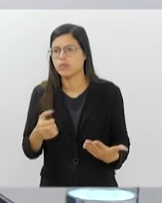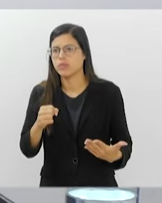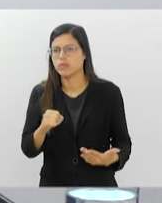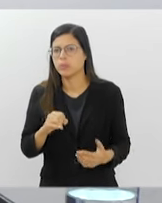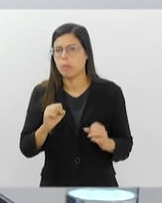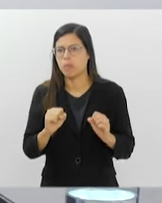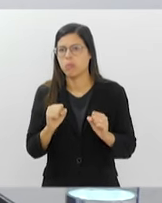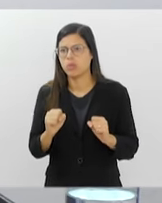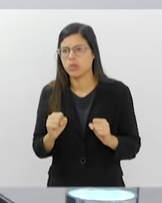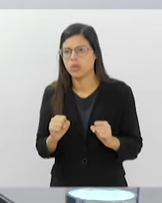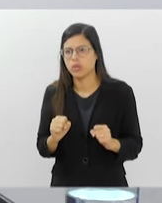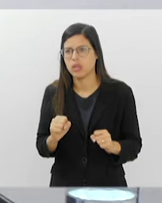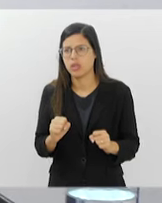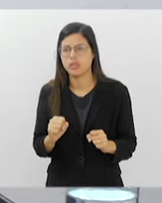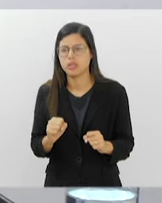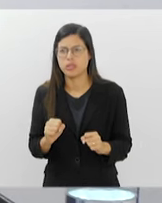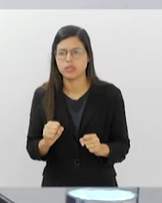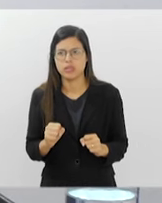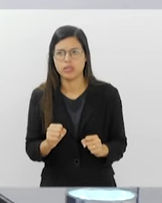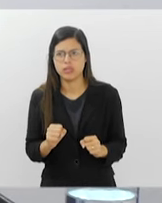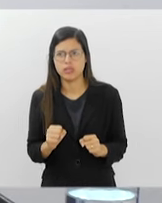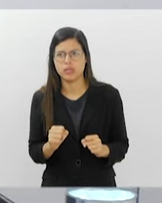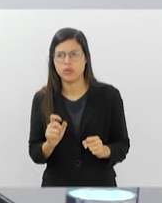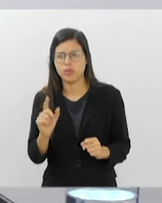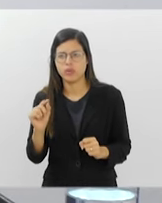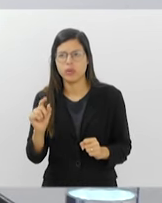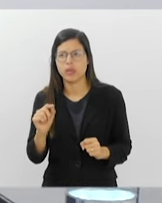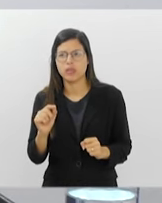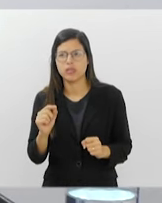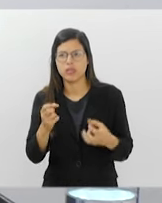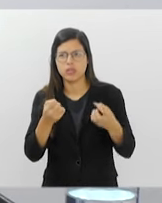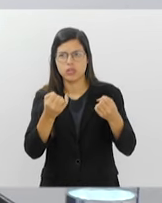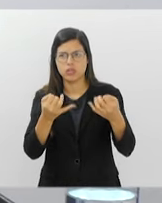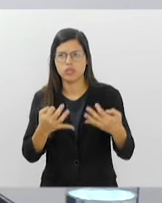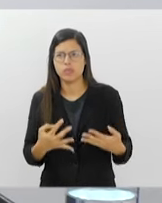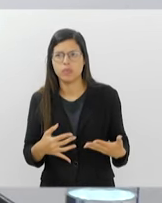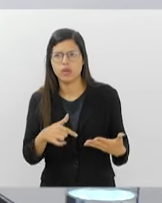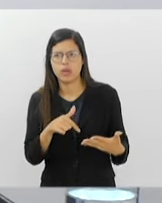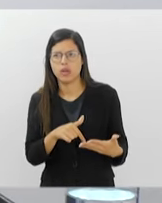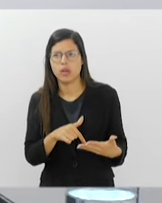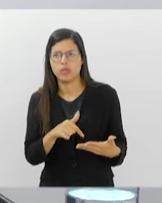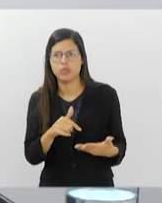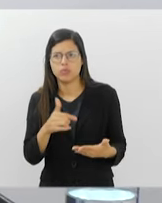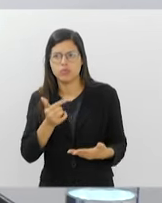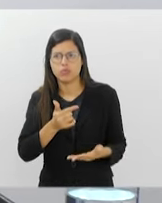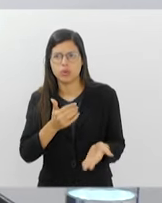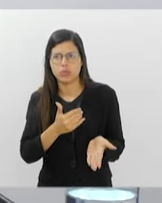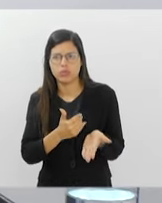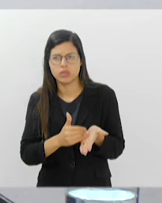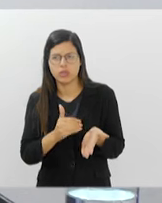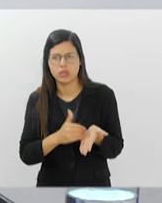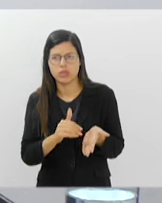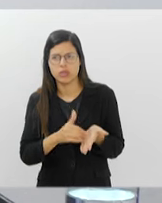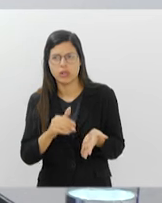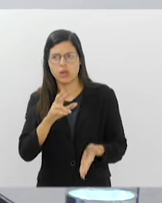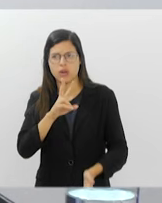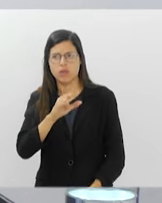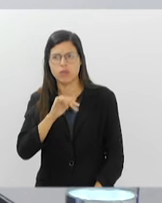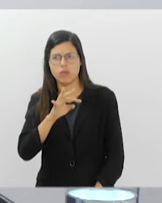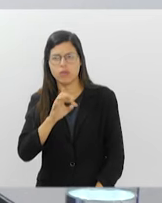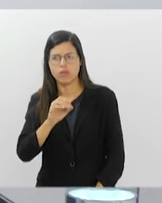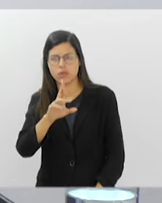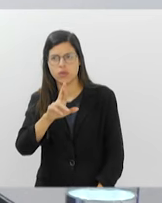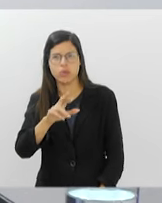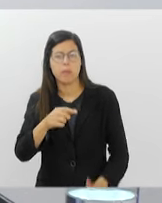levar em consideração o que tá descrito nesse expediente da Lavra do subsecretário Vittor travancas